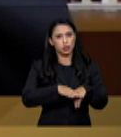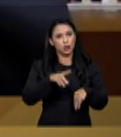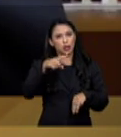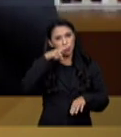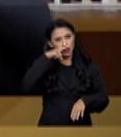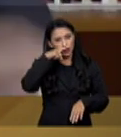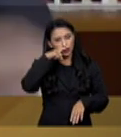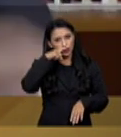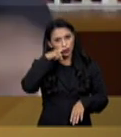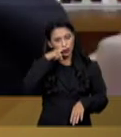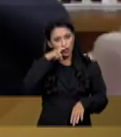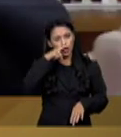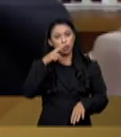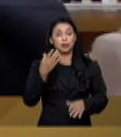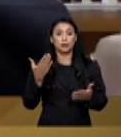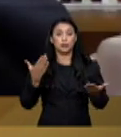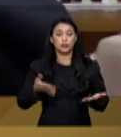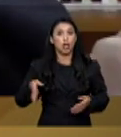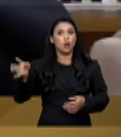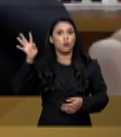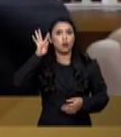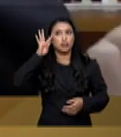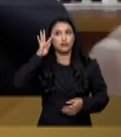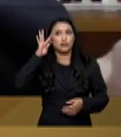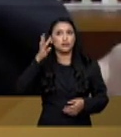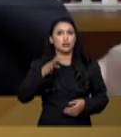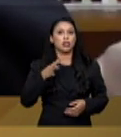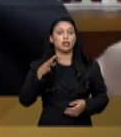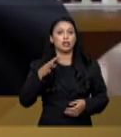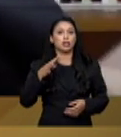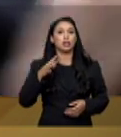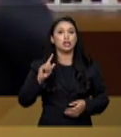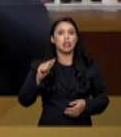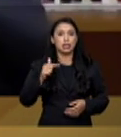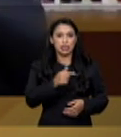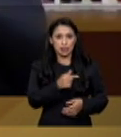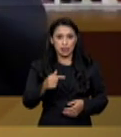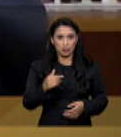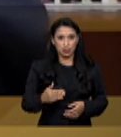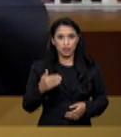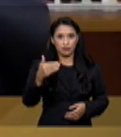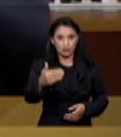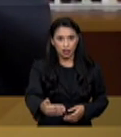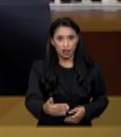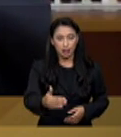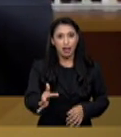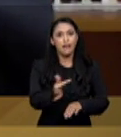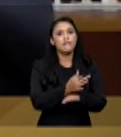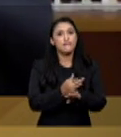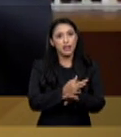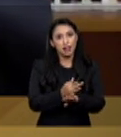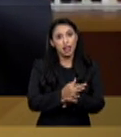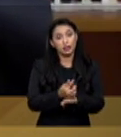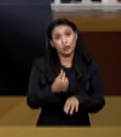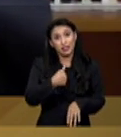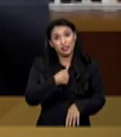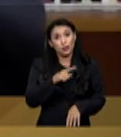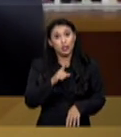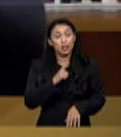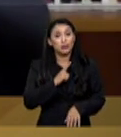Fachin. A próxima quarta-feira é feriado, portanto, eu ficaria 15